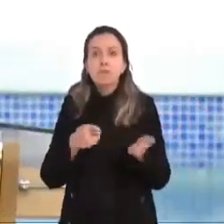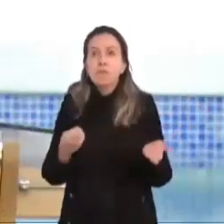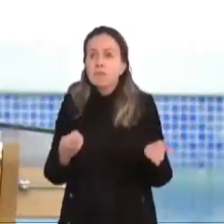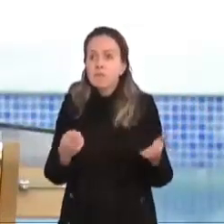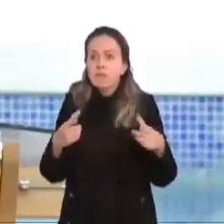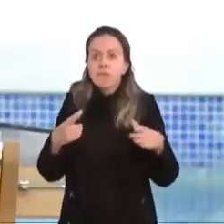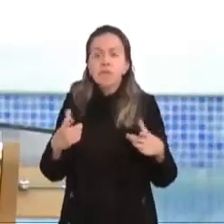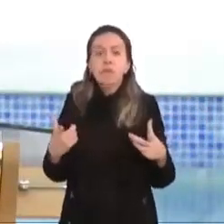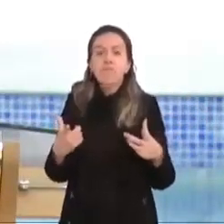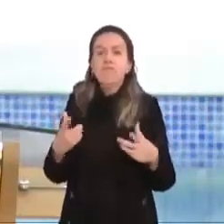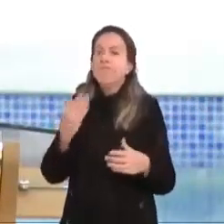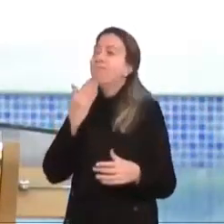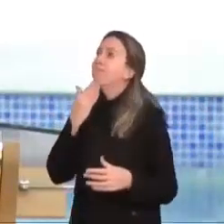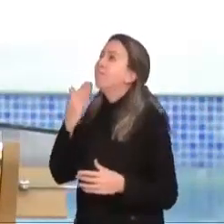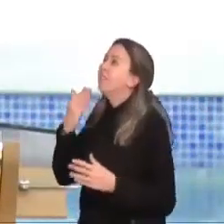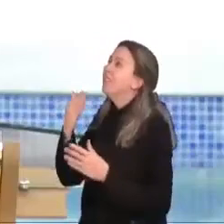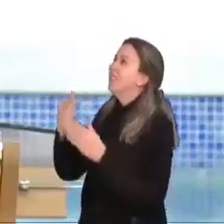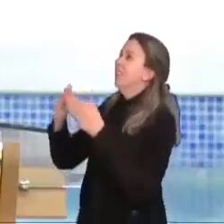do profeta.